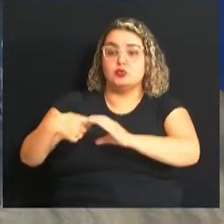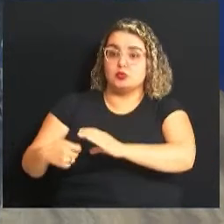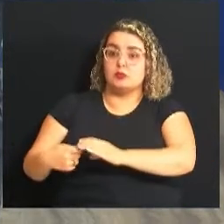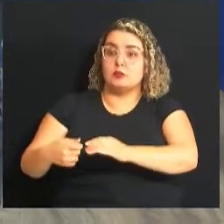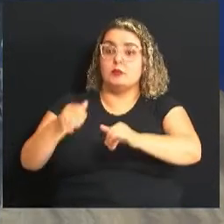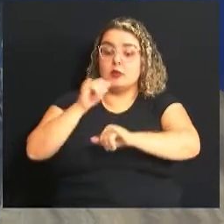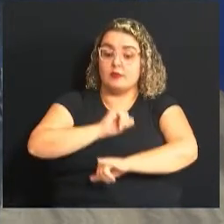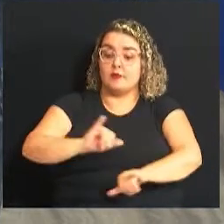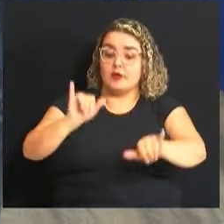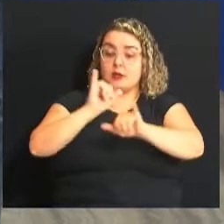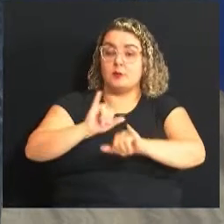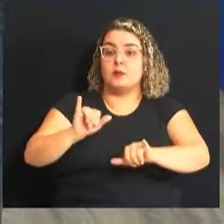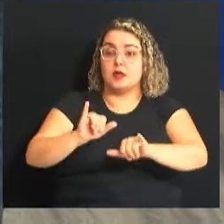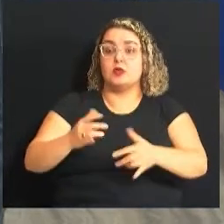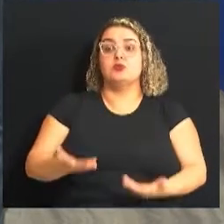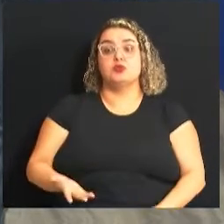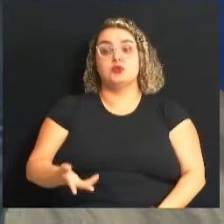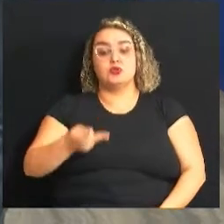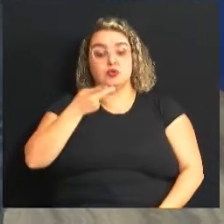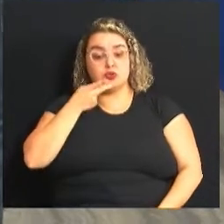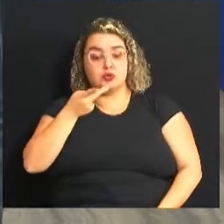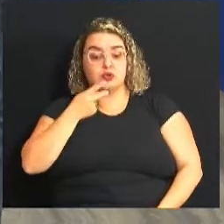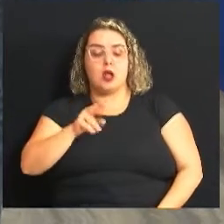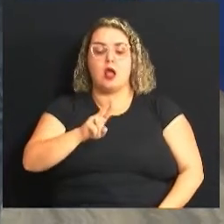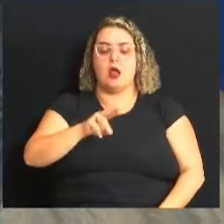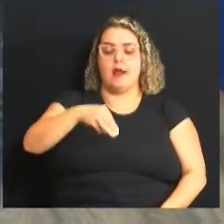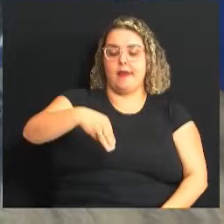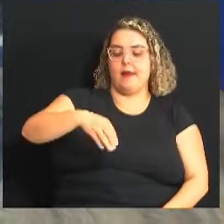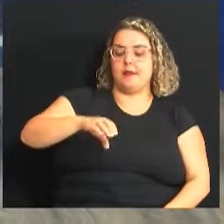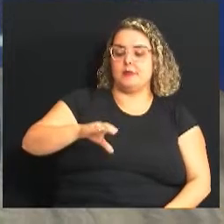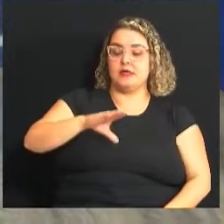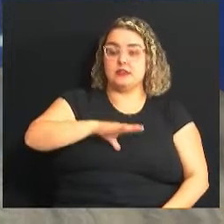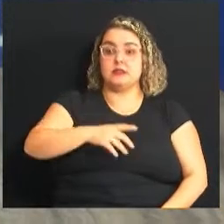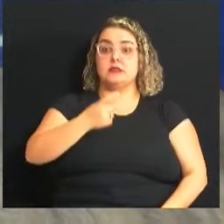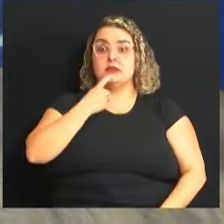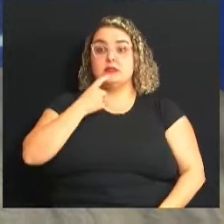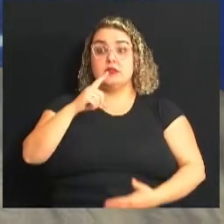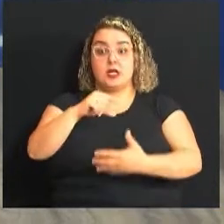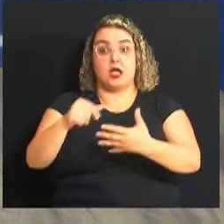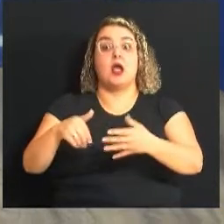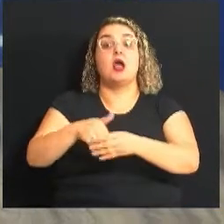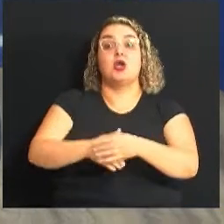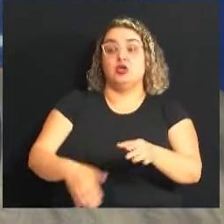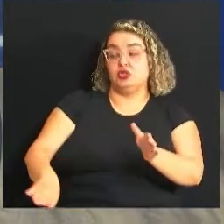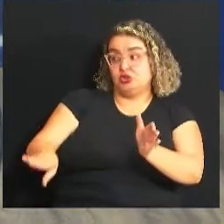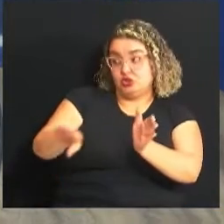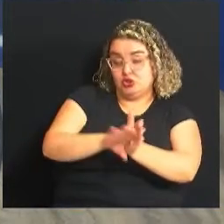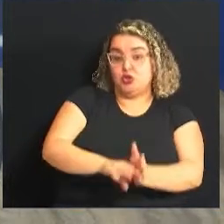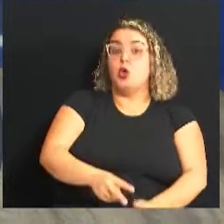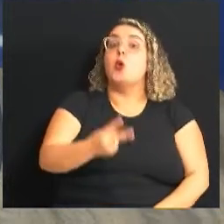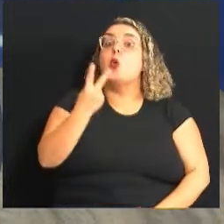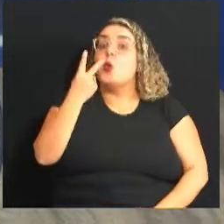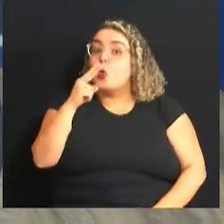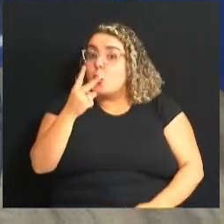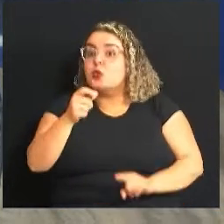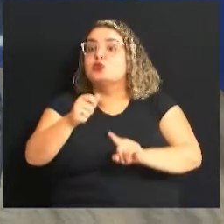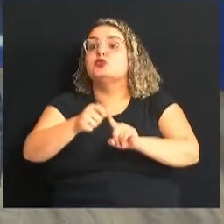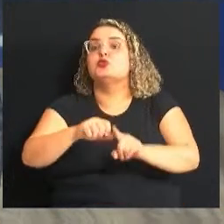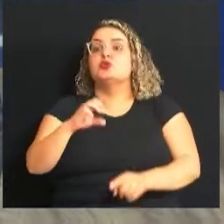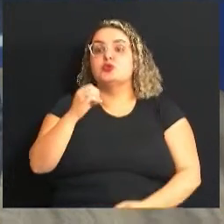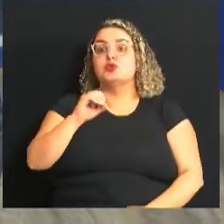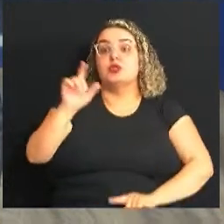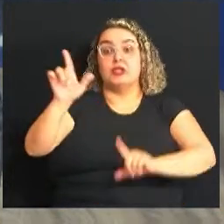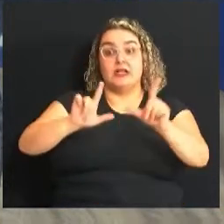falarmos das notícias da metrópole de Campinas. As eleições estão chegando, 2 de outubro, e a TV